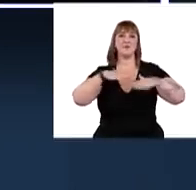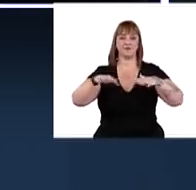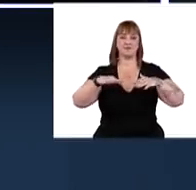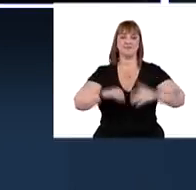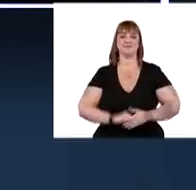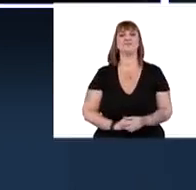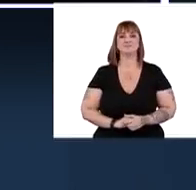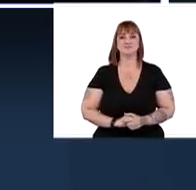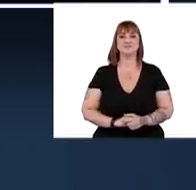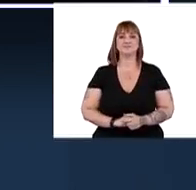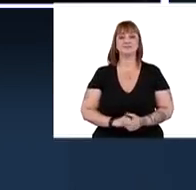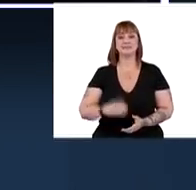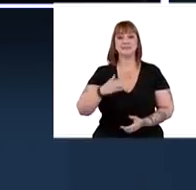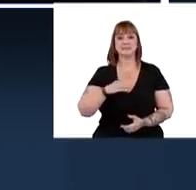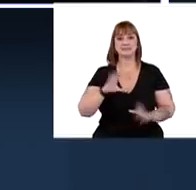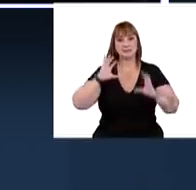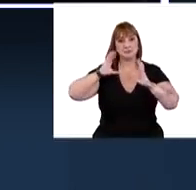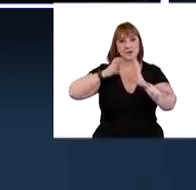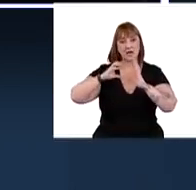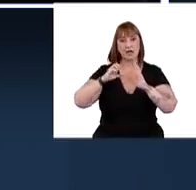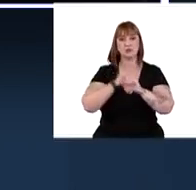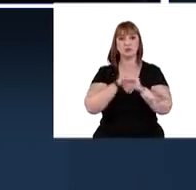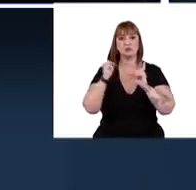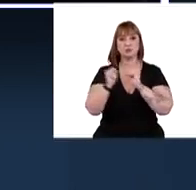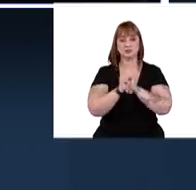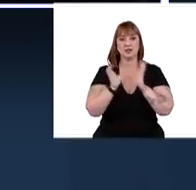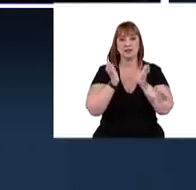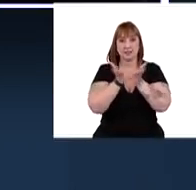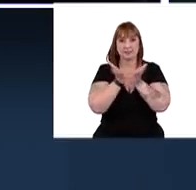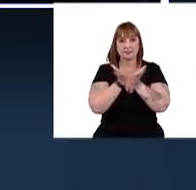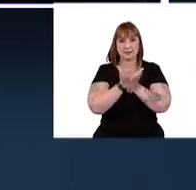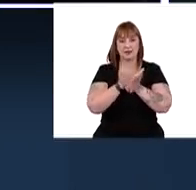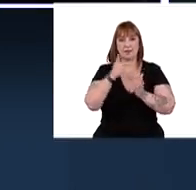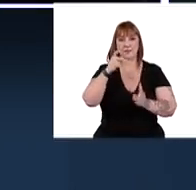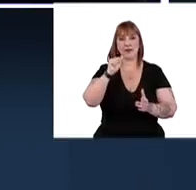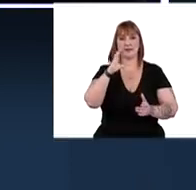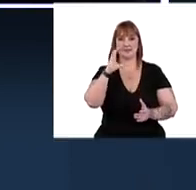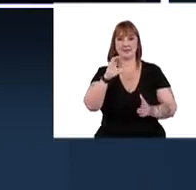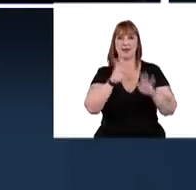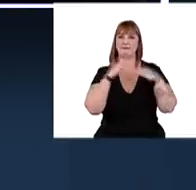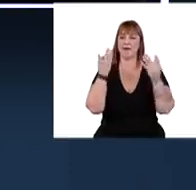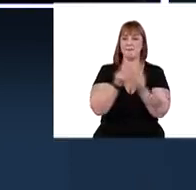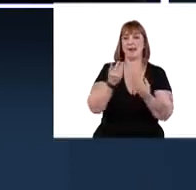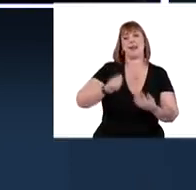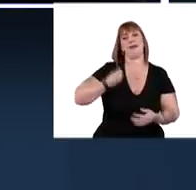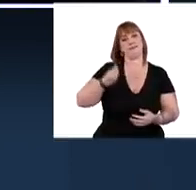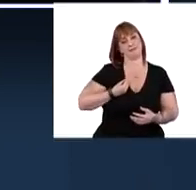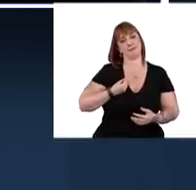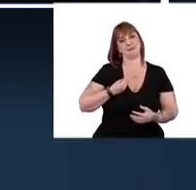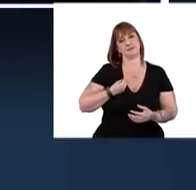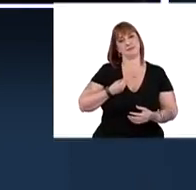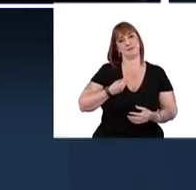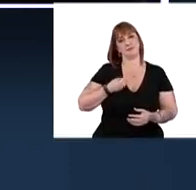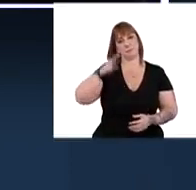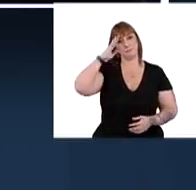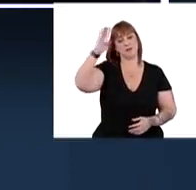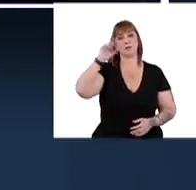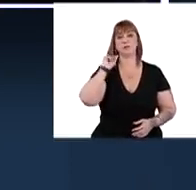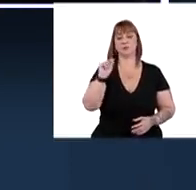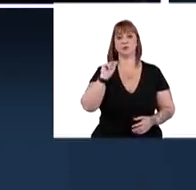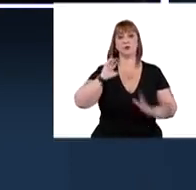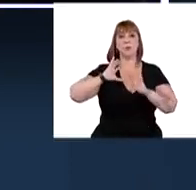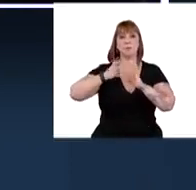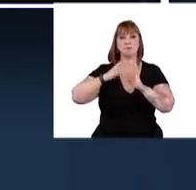o abriga. E o Partido Social Cristão, que é a minha sigla, um partido da família, da vida, mas mais do que nunca, um